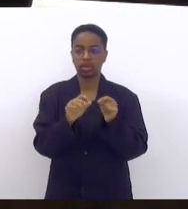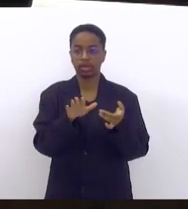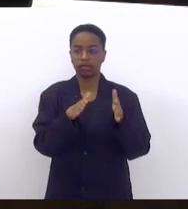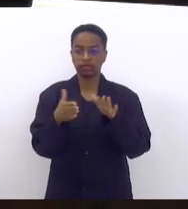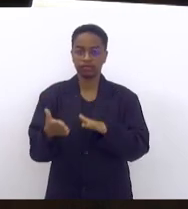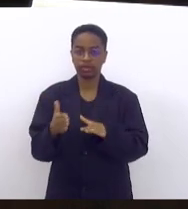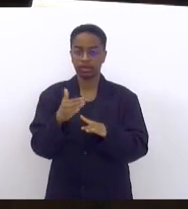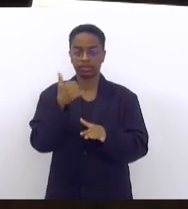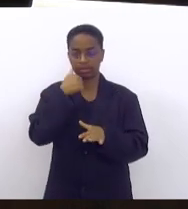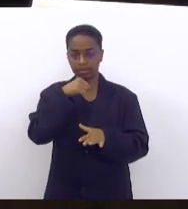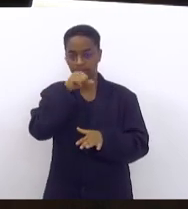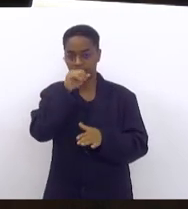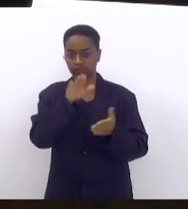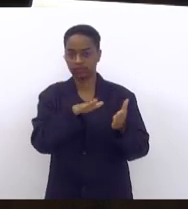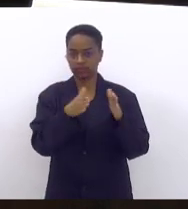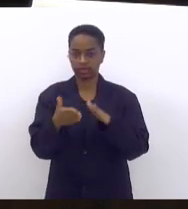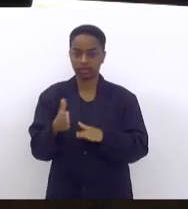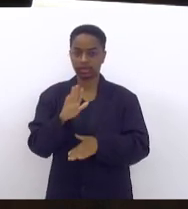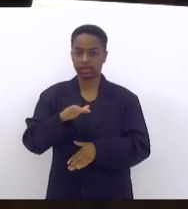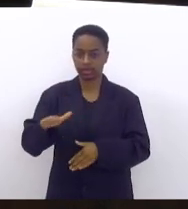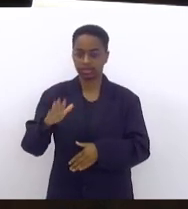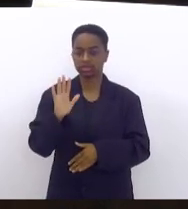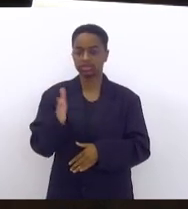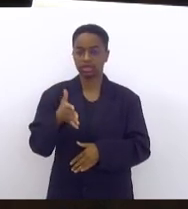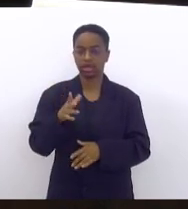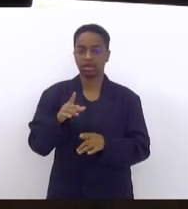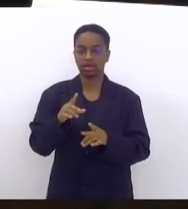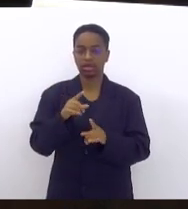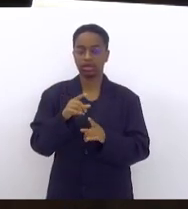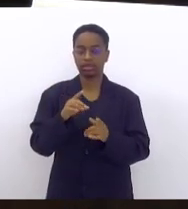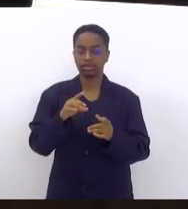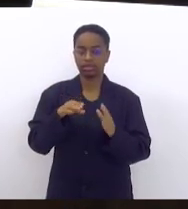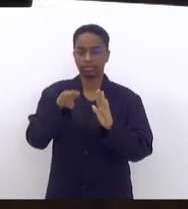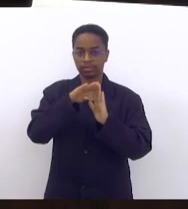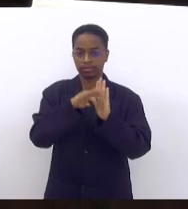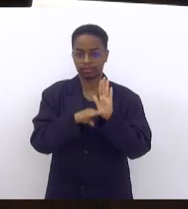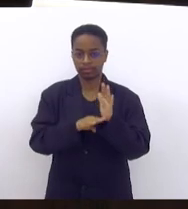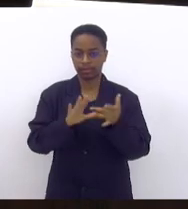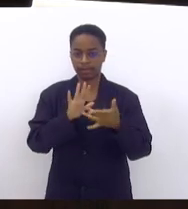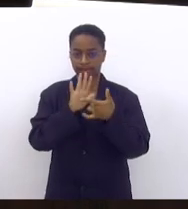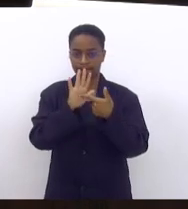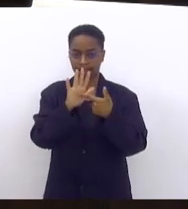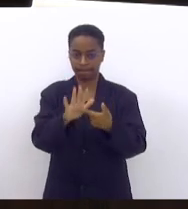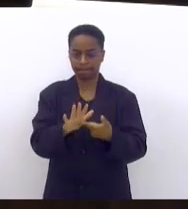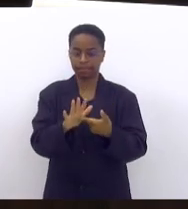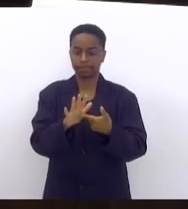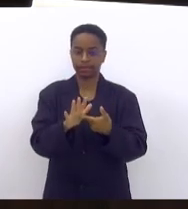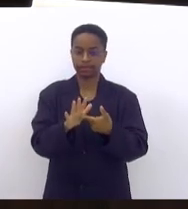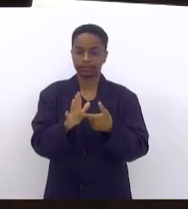materna, infantil, isso já estava previsto, a cobertura das visitas domiciliares